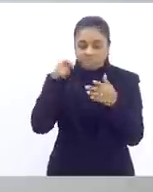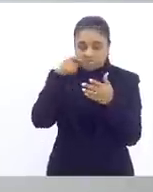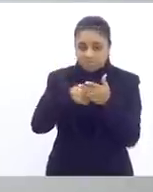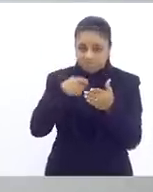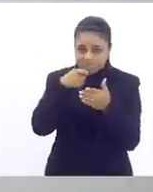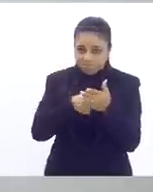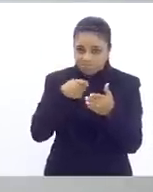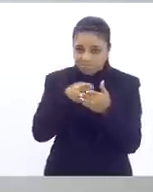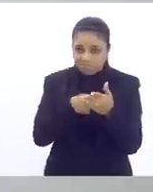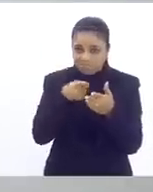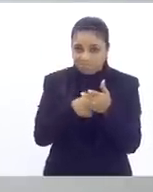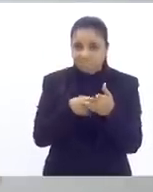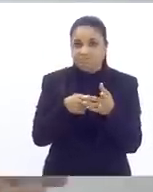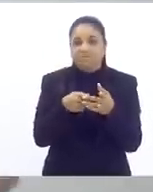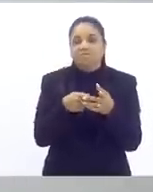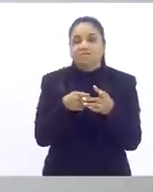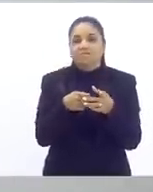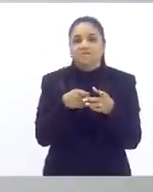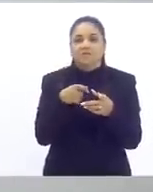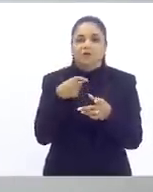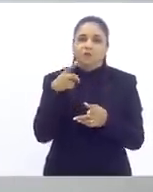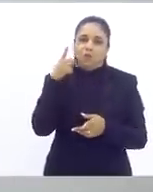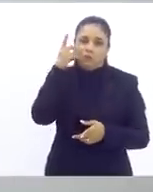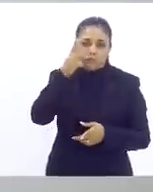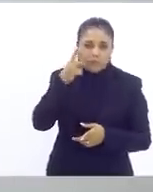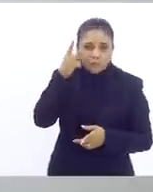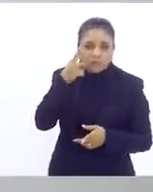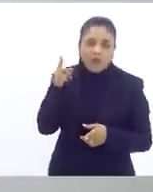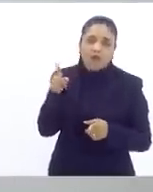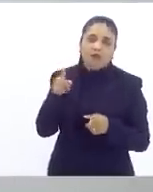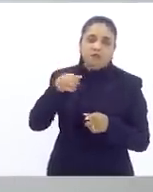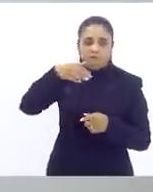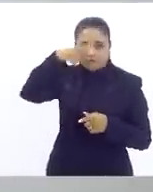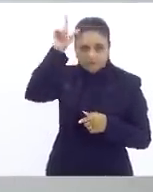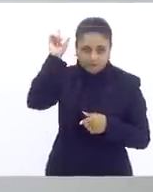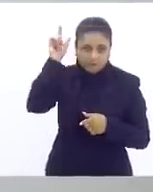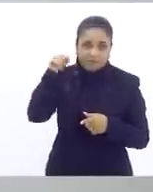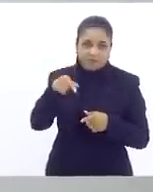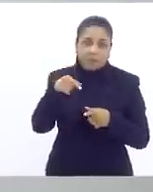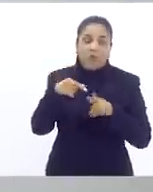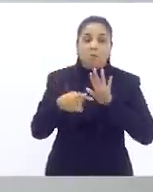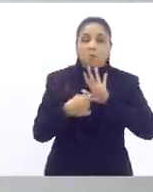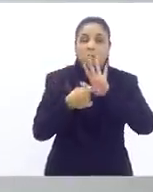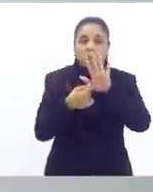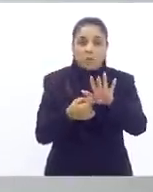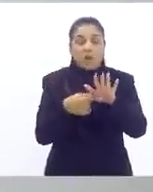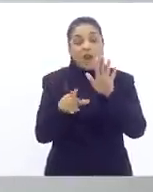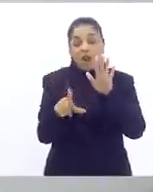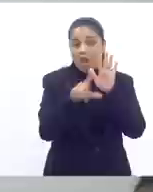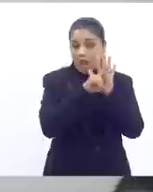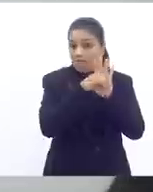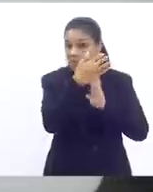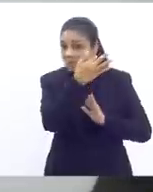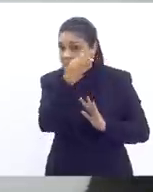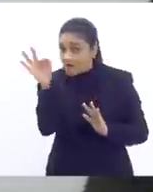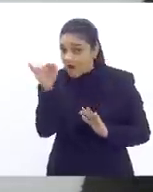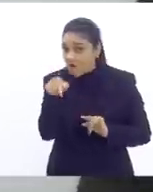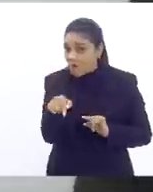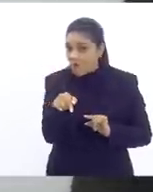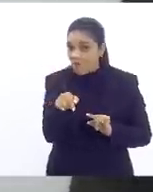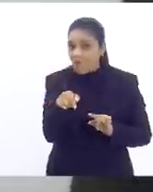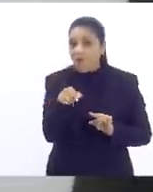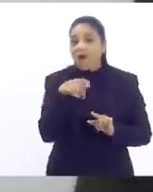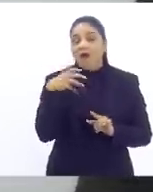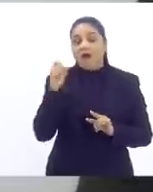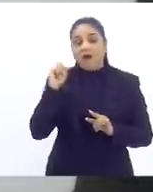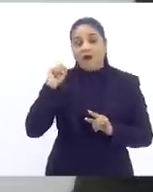aí o deputado levantou muito bem essa questão de que mesmo sendo uma lei federal a questão da